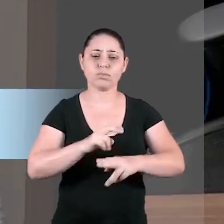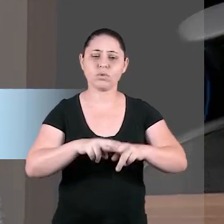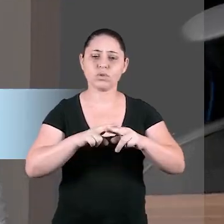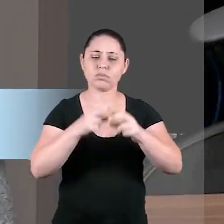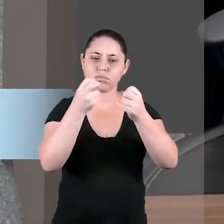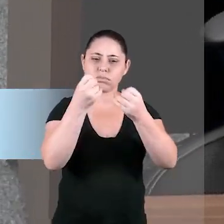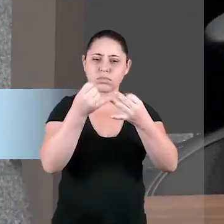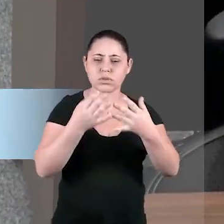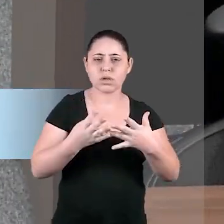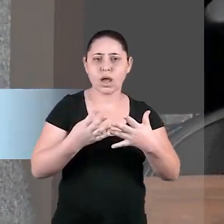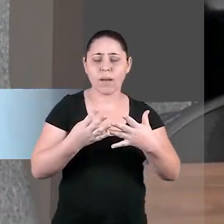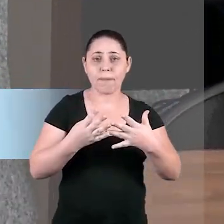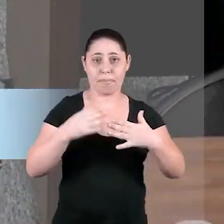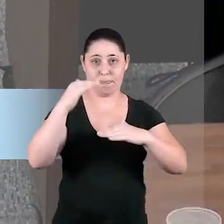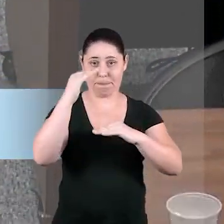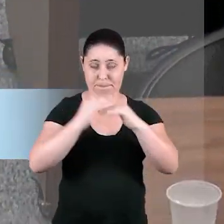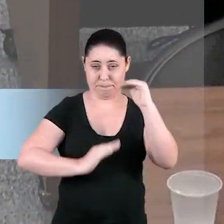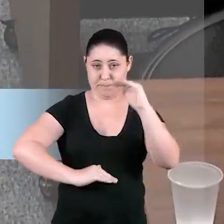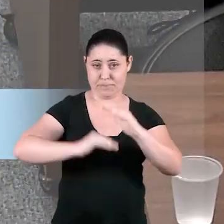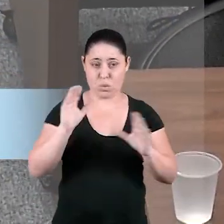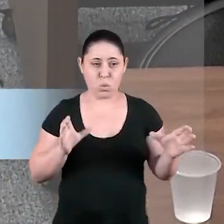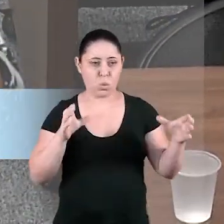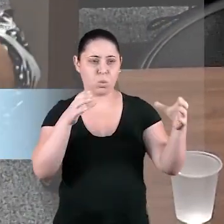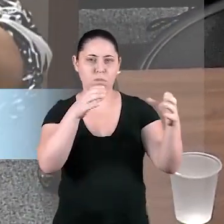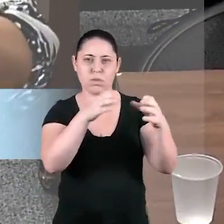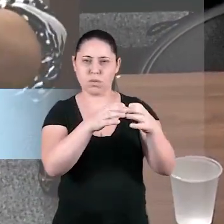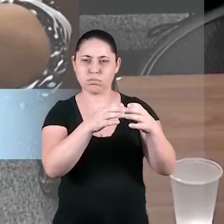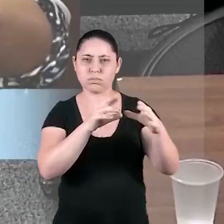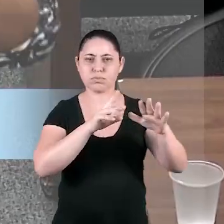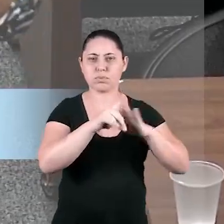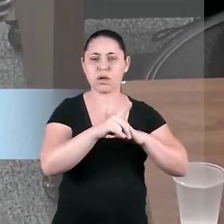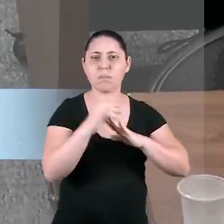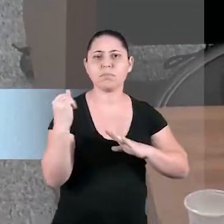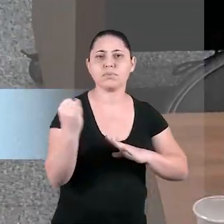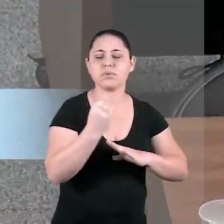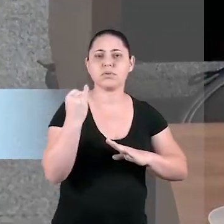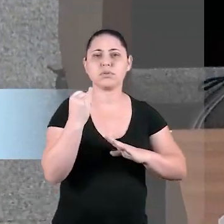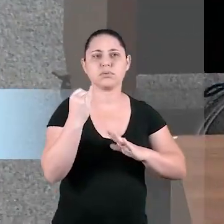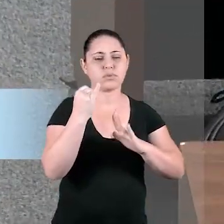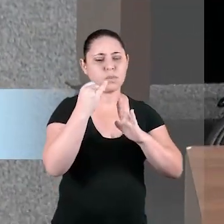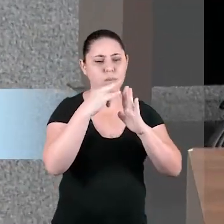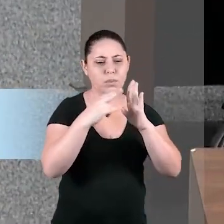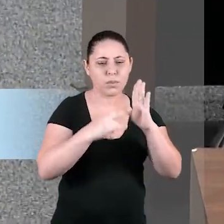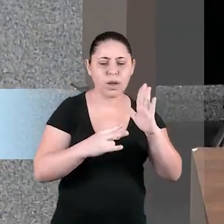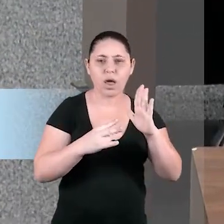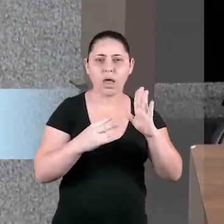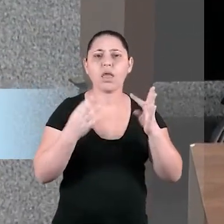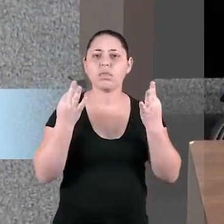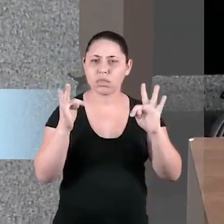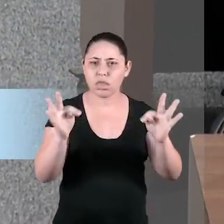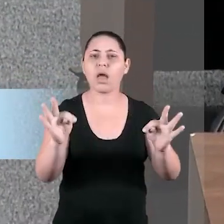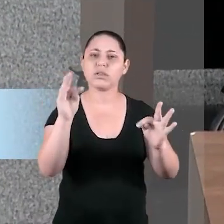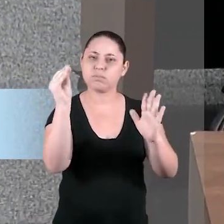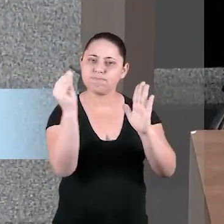Então, eu coloquei a equipe multiprofissional, a principal. Eu vou colocar para vocês bem a parte